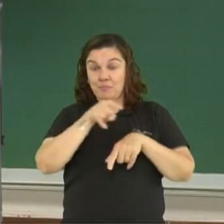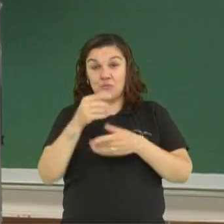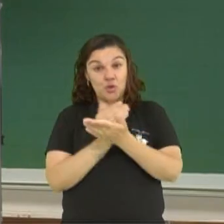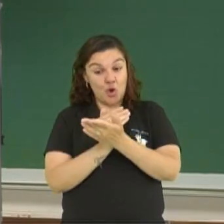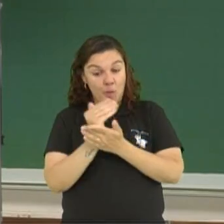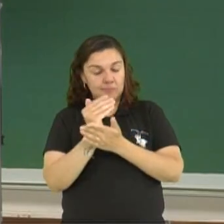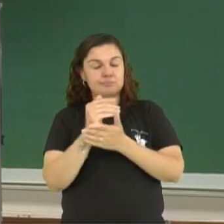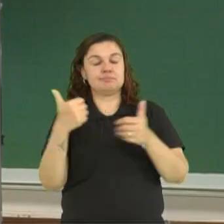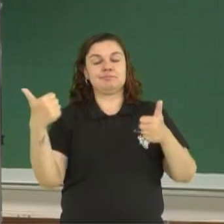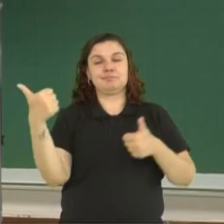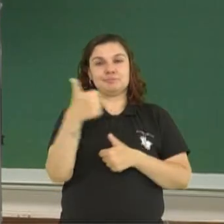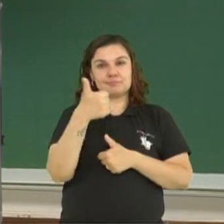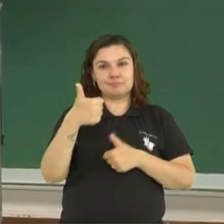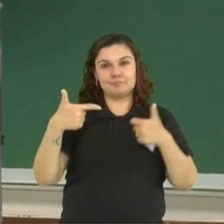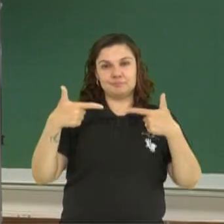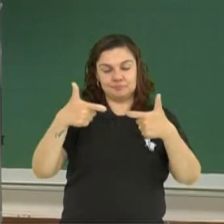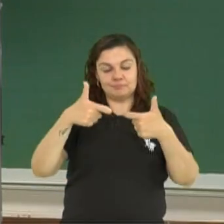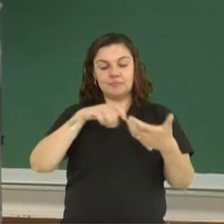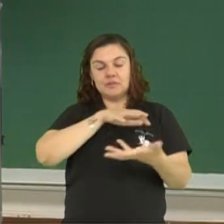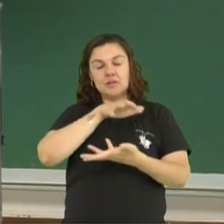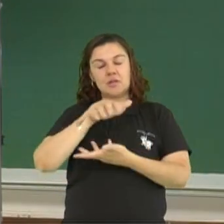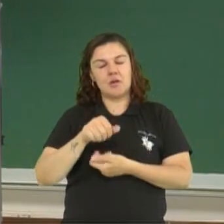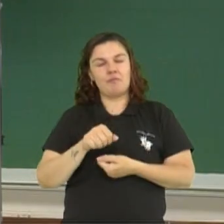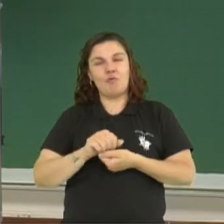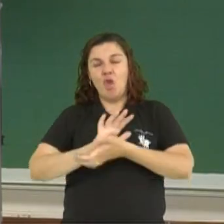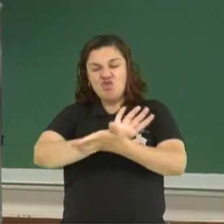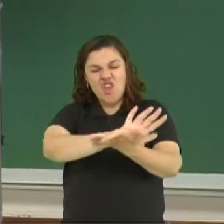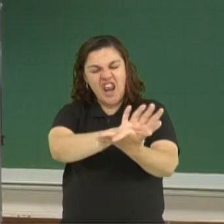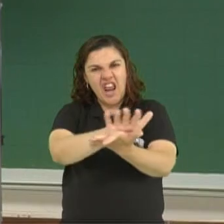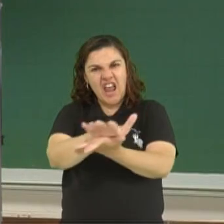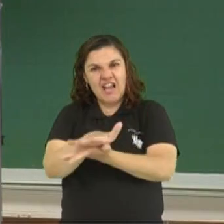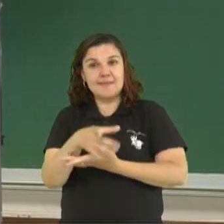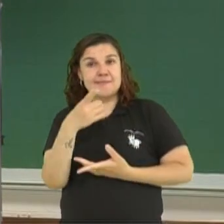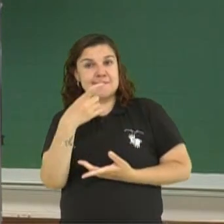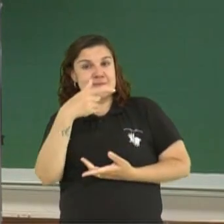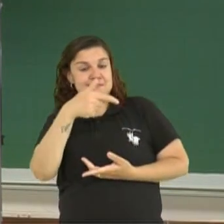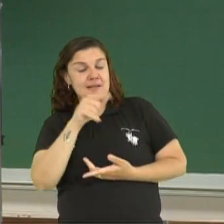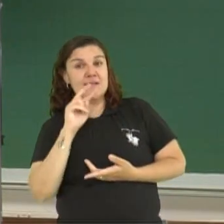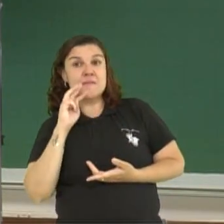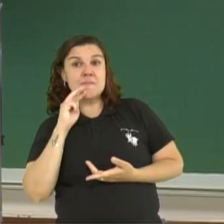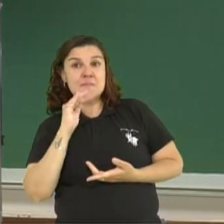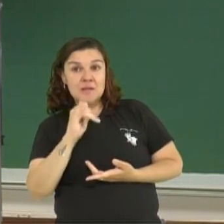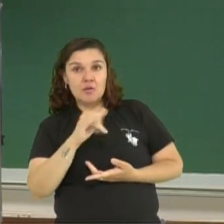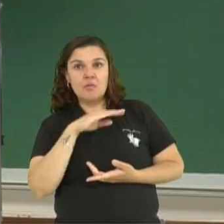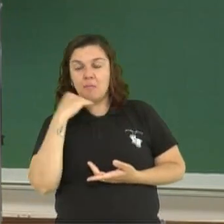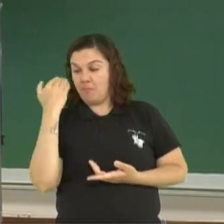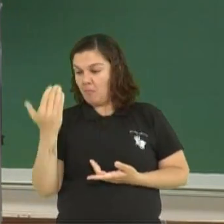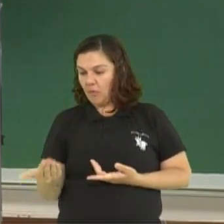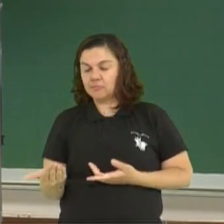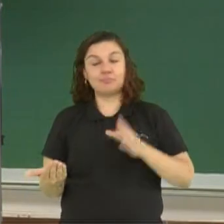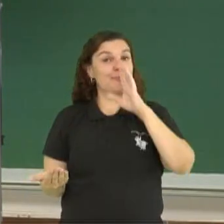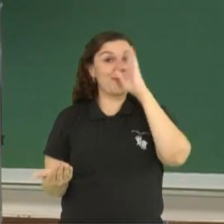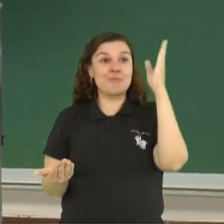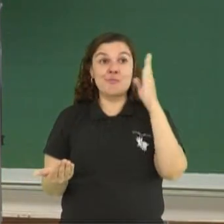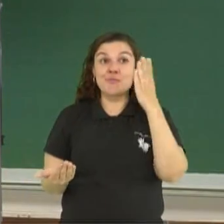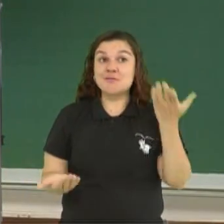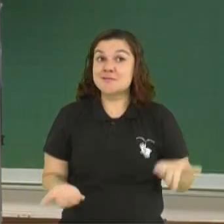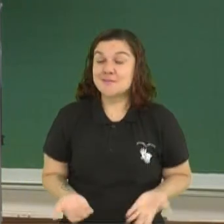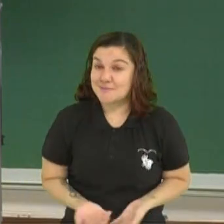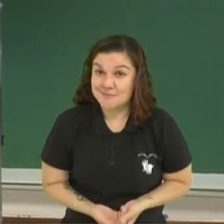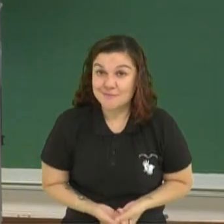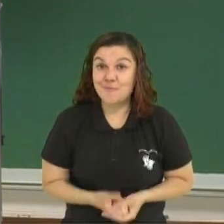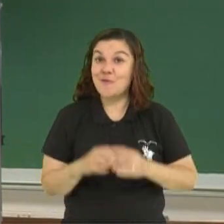Primeira Guerra Mundial, aquele genocídio, foram 17 milhões de mortos, não pôde continuar a mesma coisa. Foi uma guerra mundial, gente.